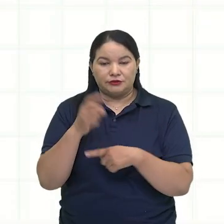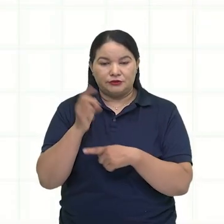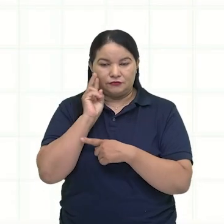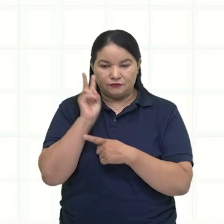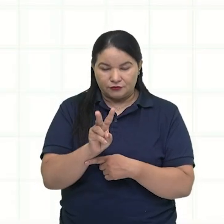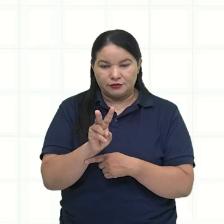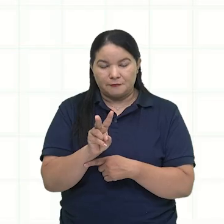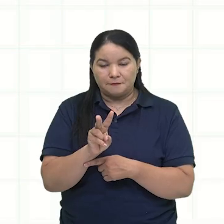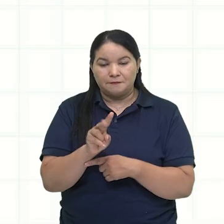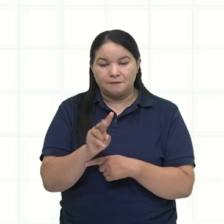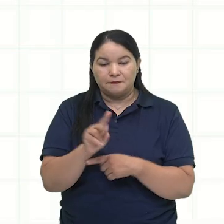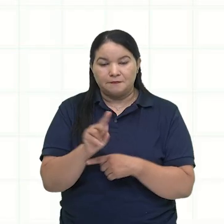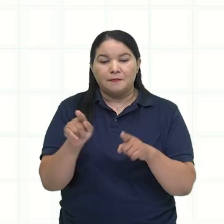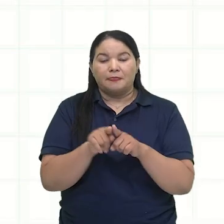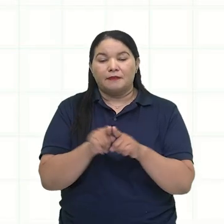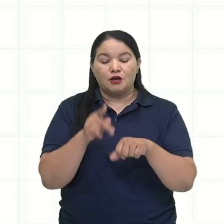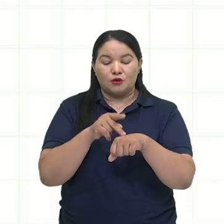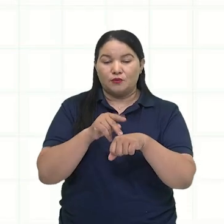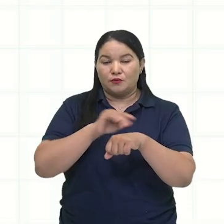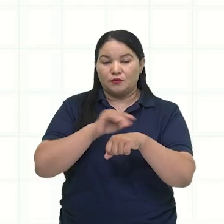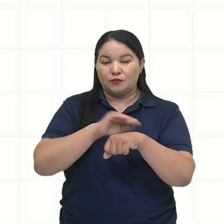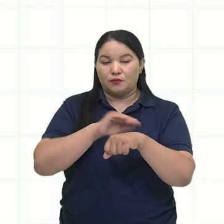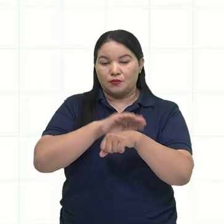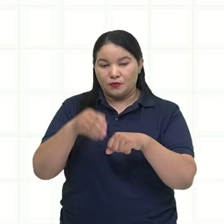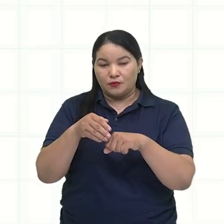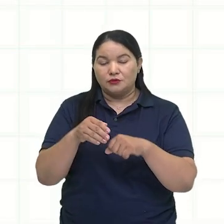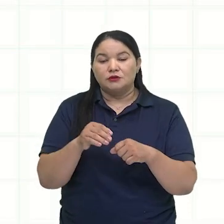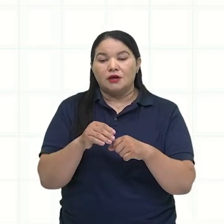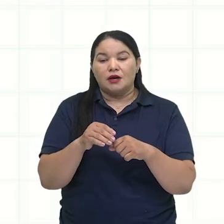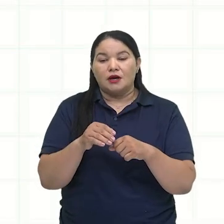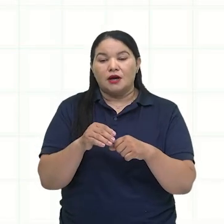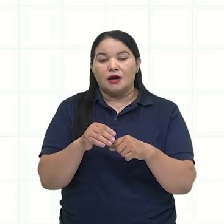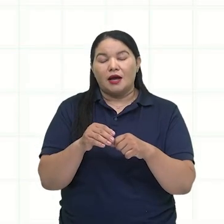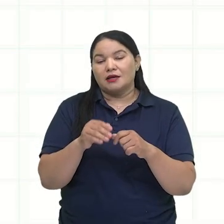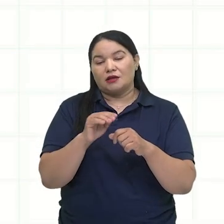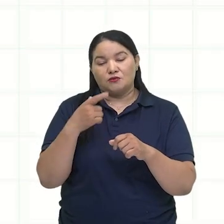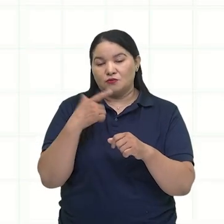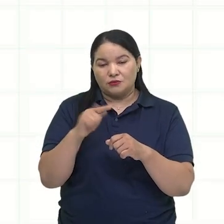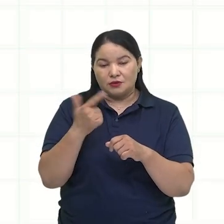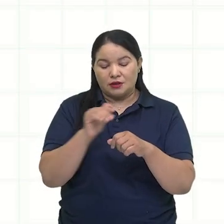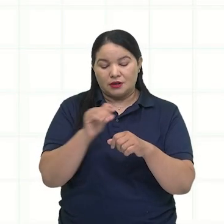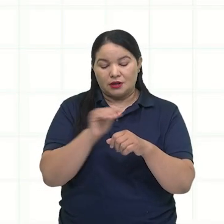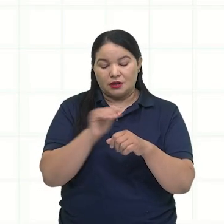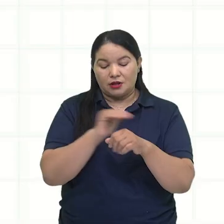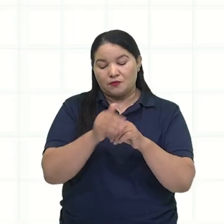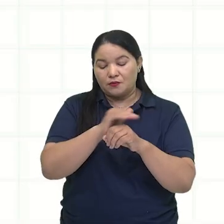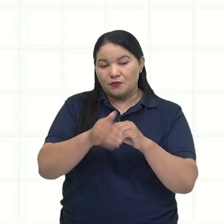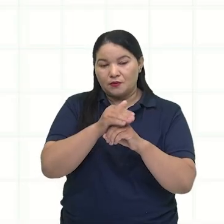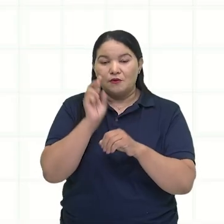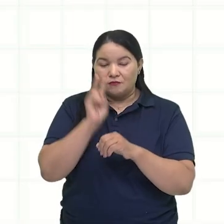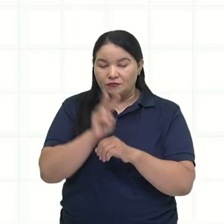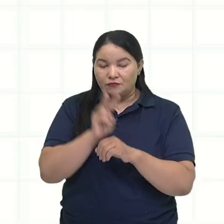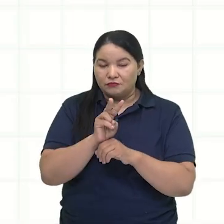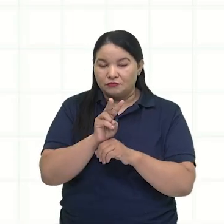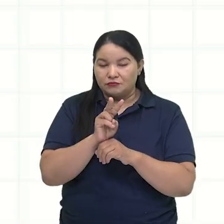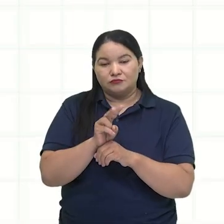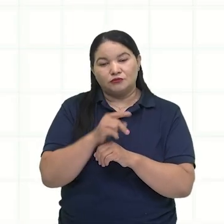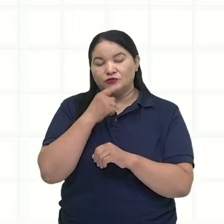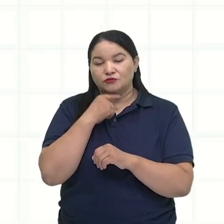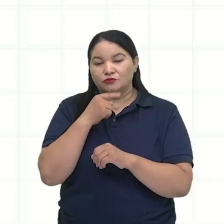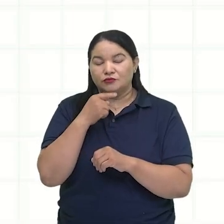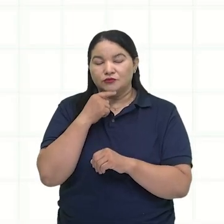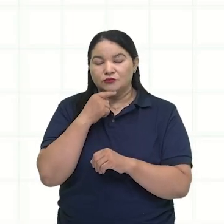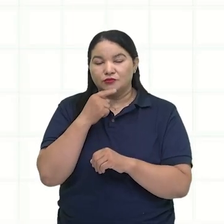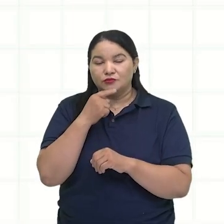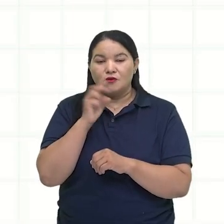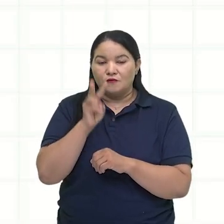E rochas metamórficas não foliadas, não possuem camadas visíveis, certo? Assim,